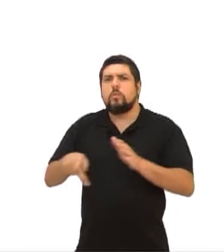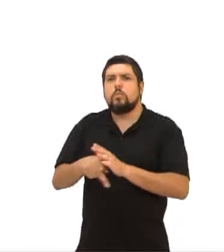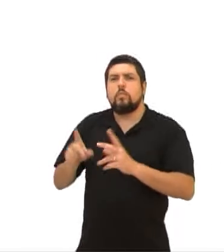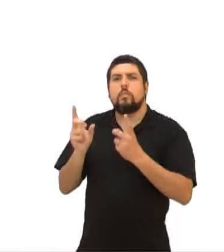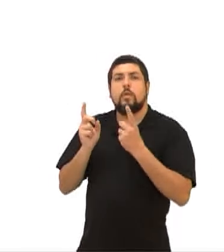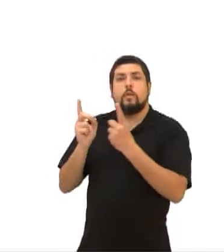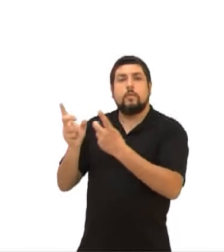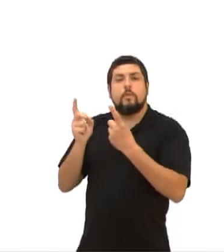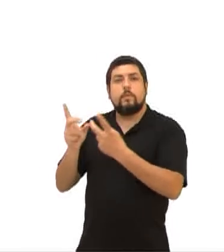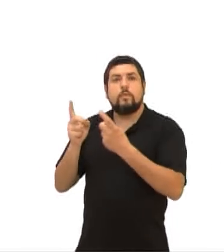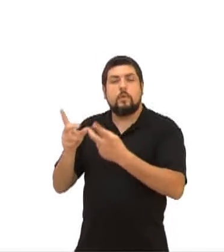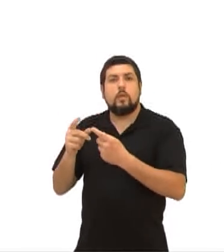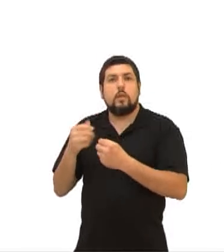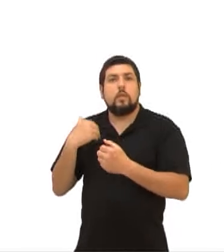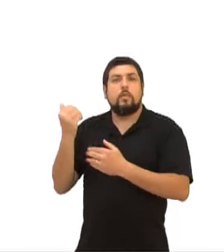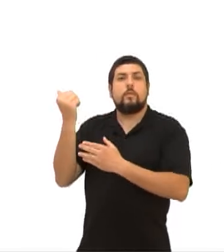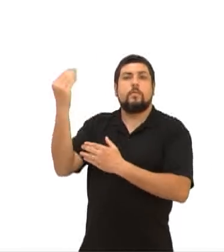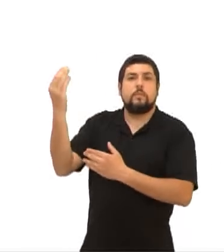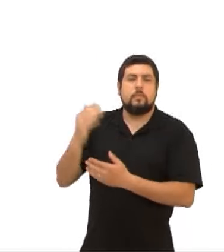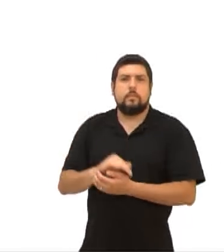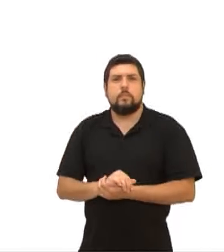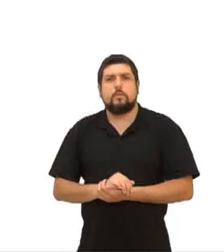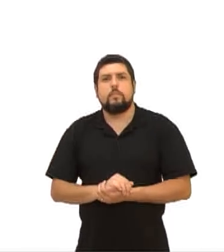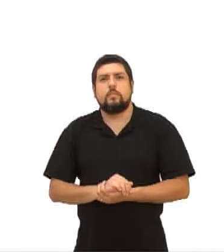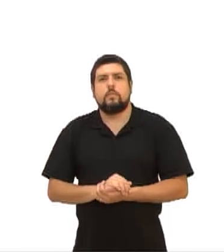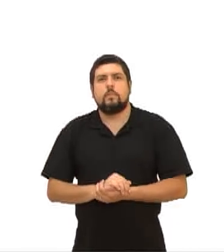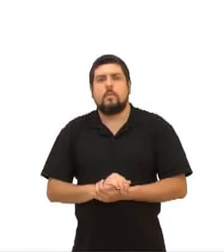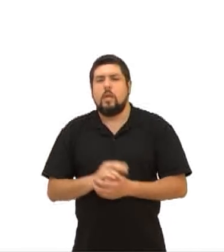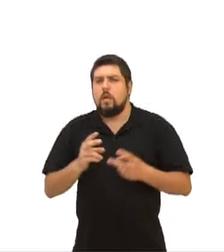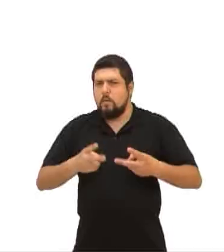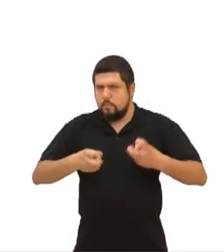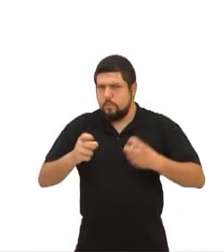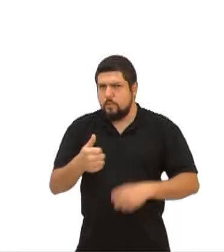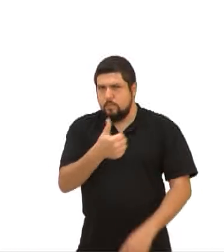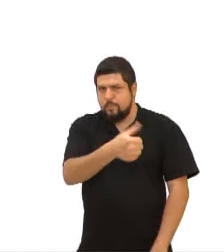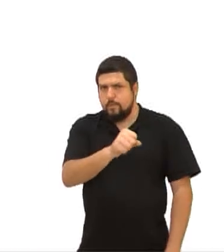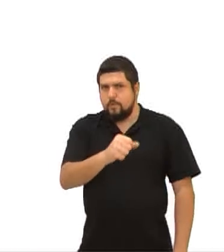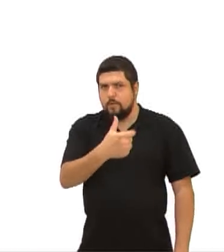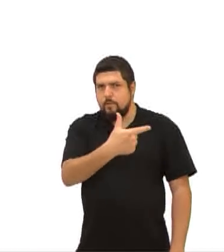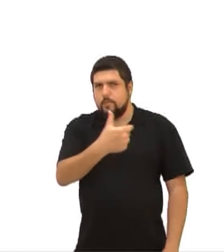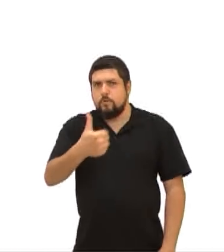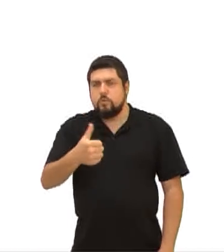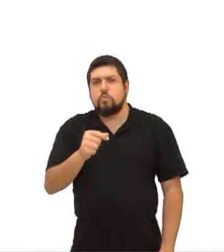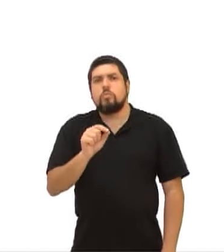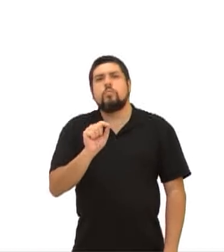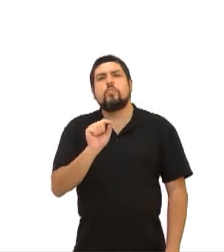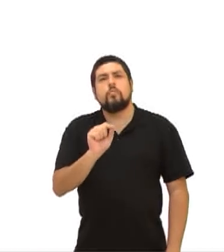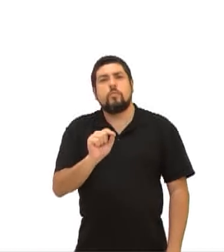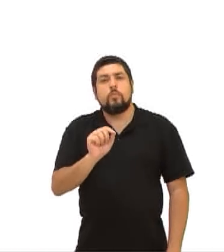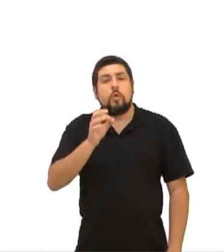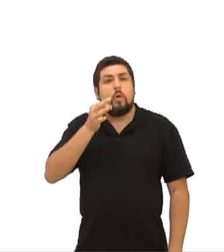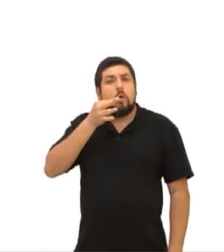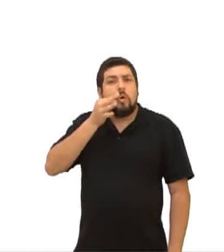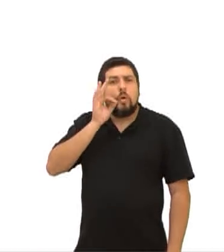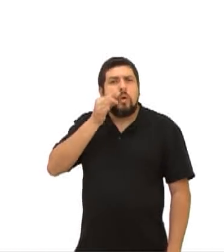que o Brasil vendia para o mercado externo. Veja que em 1821, o café correspondia a